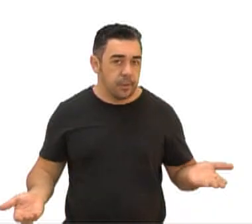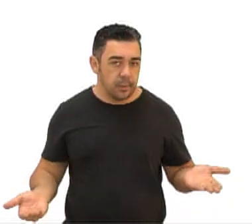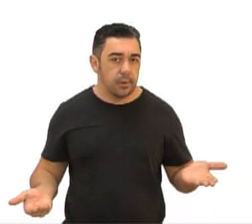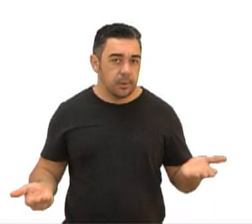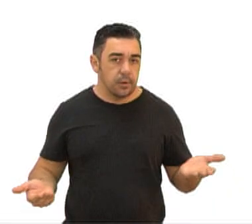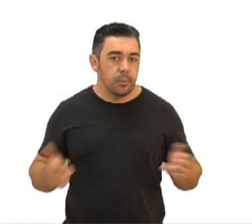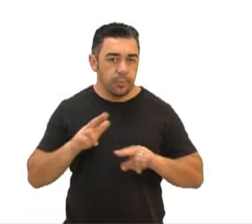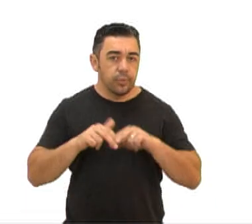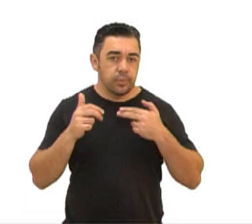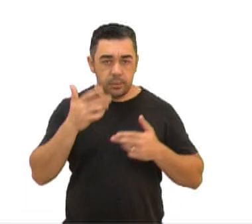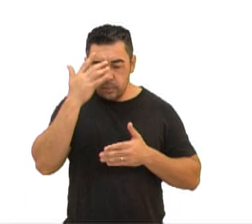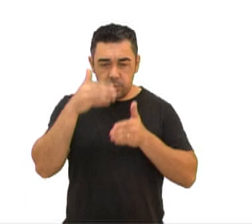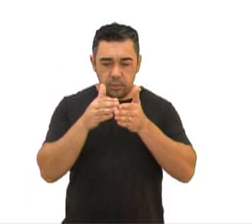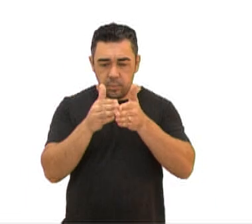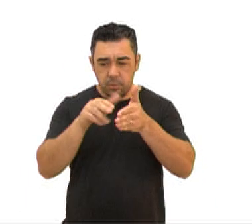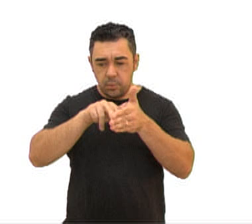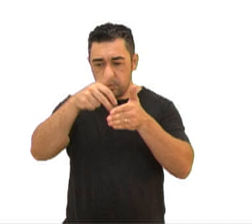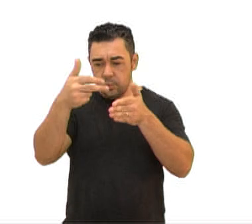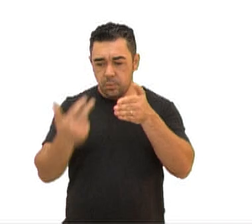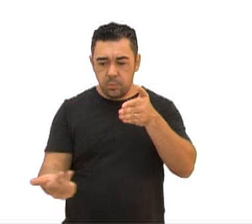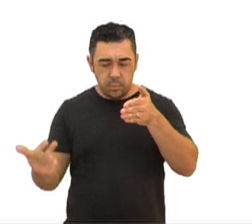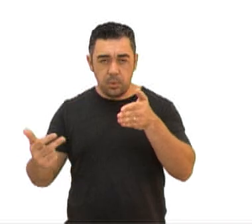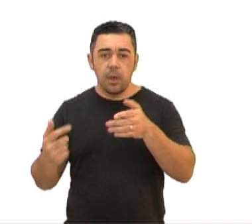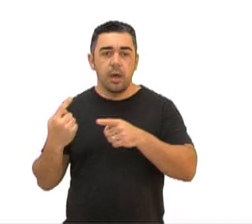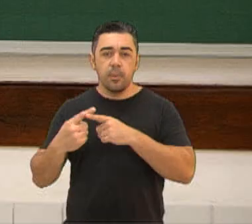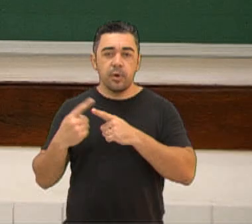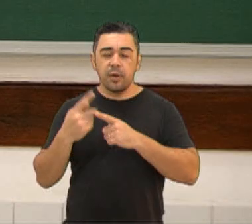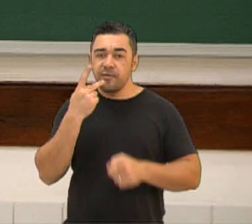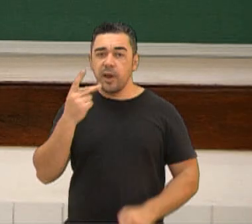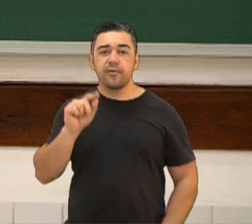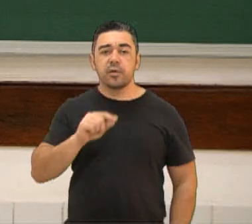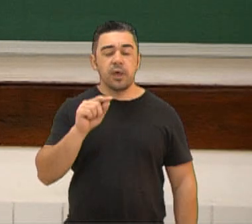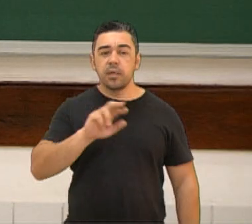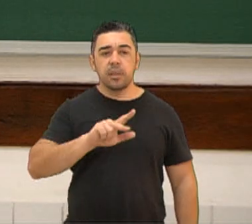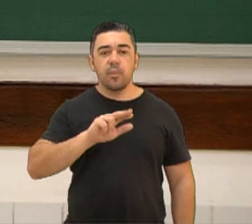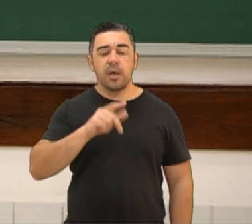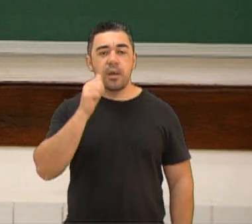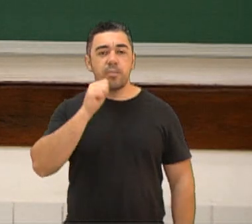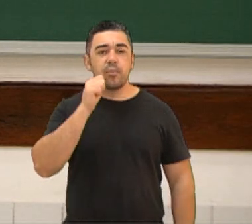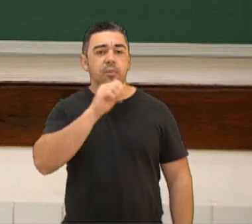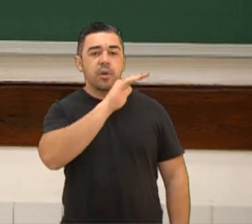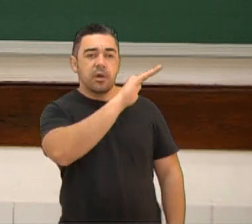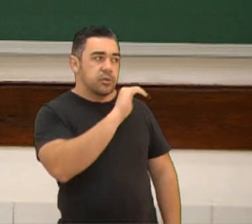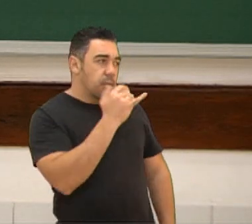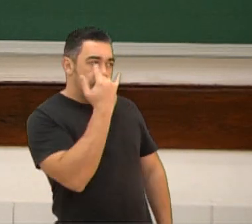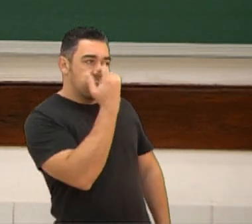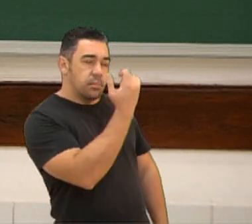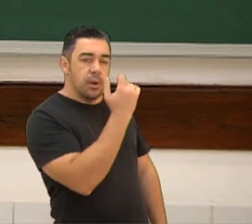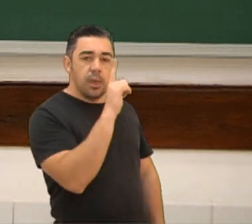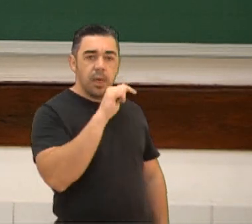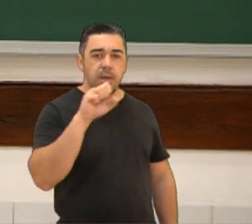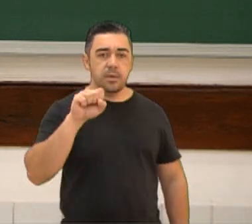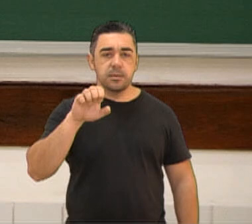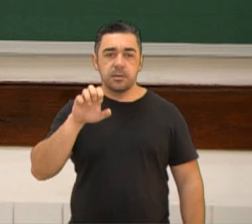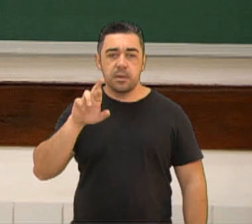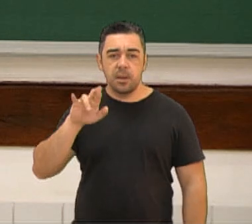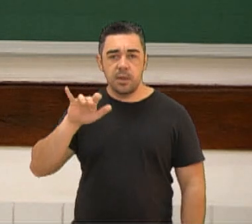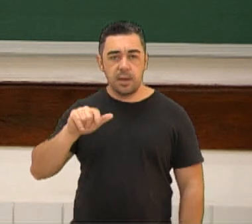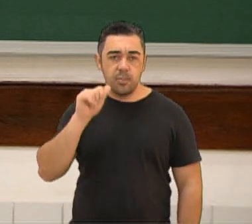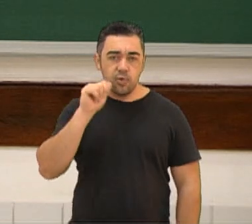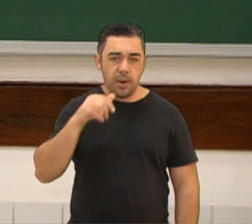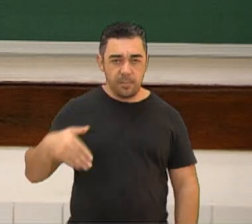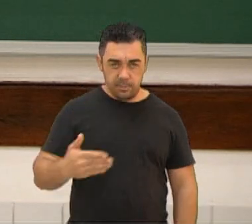fome. Mas lá eles eram ditos, né, colocados como foram encantados pelas sereias.